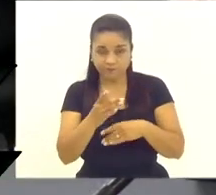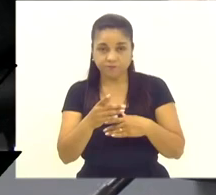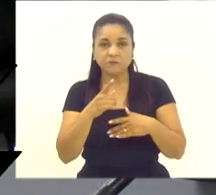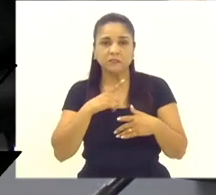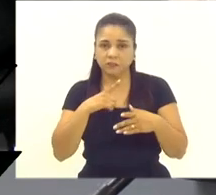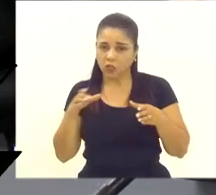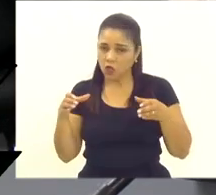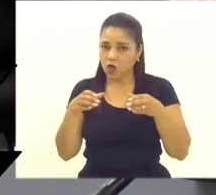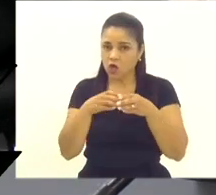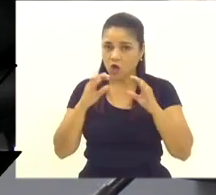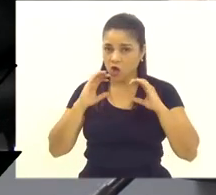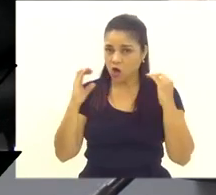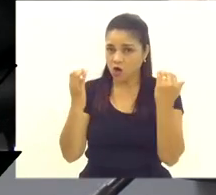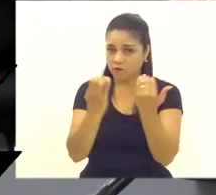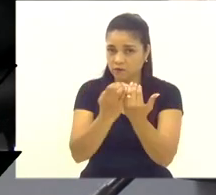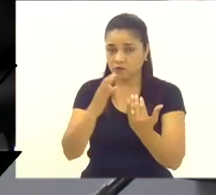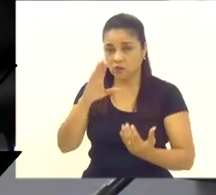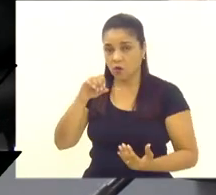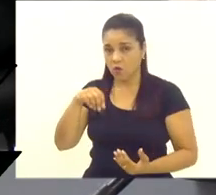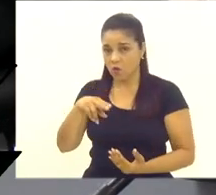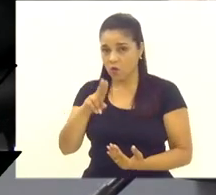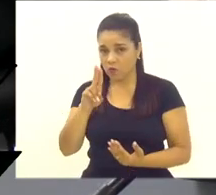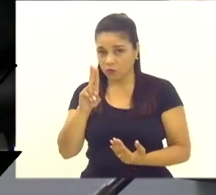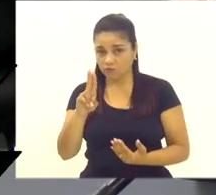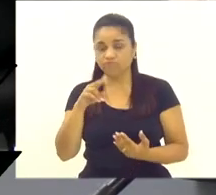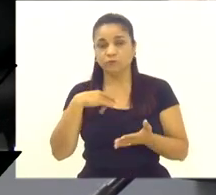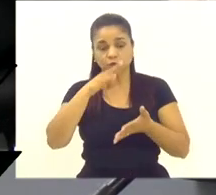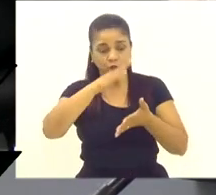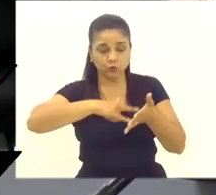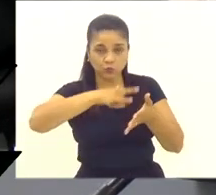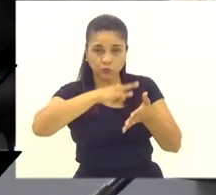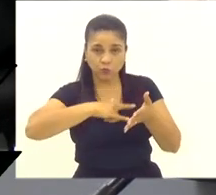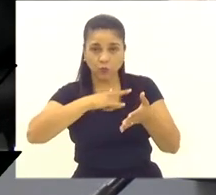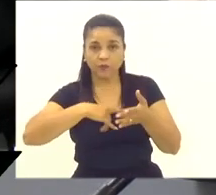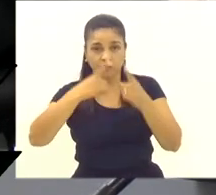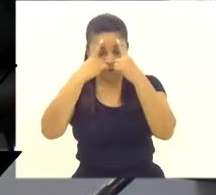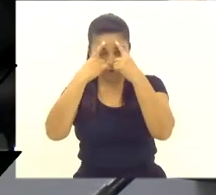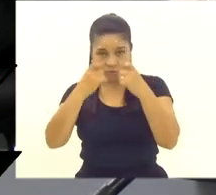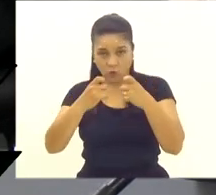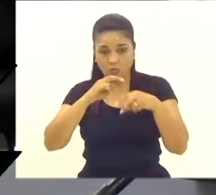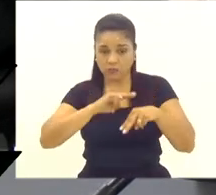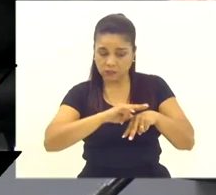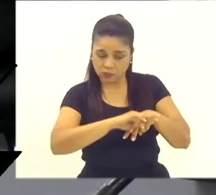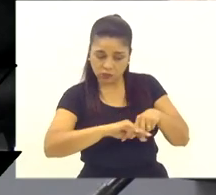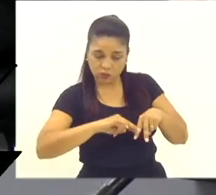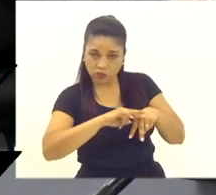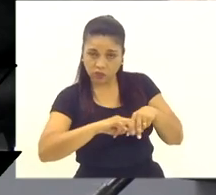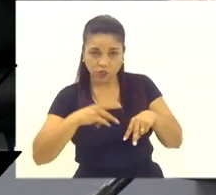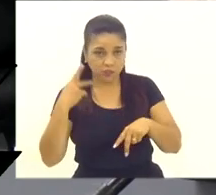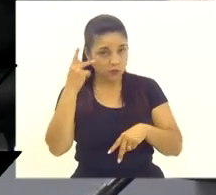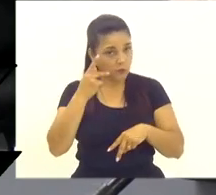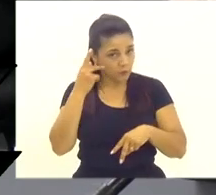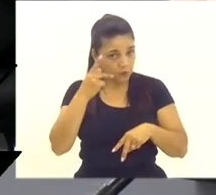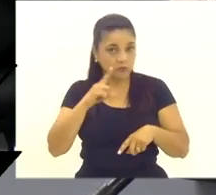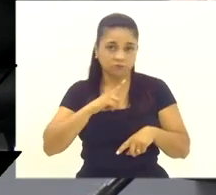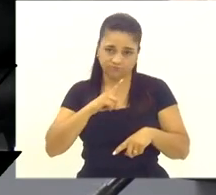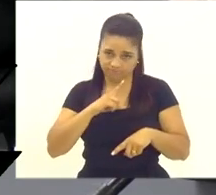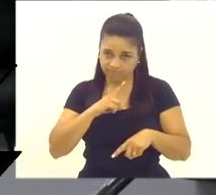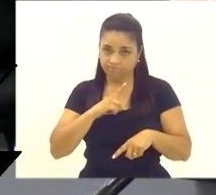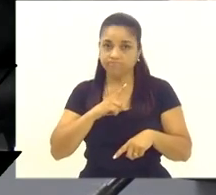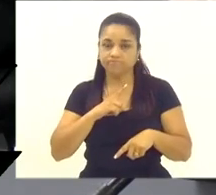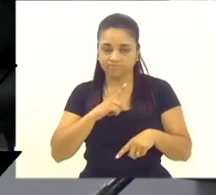reports e Convenções da ONU que tiraram documentos sobre a violência política de gênero especificamente né